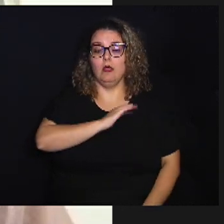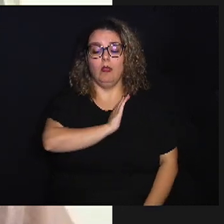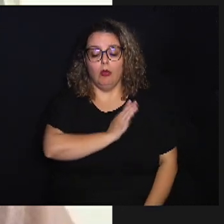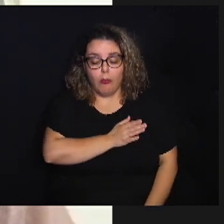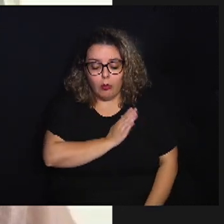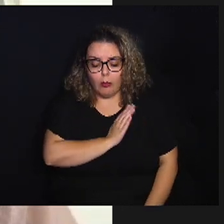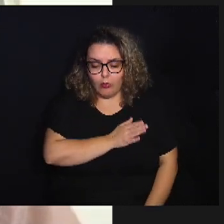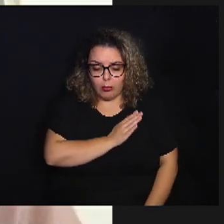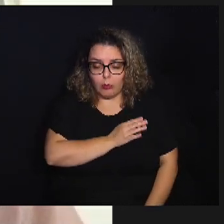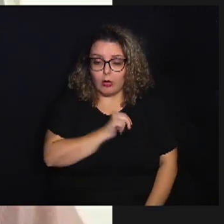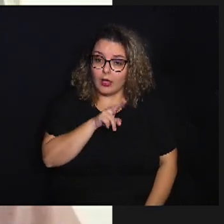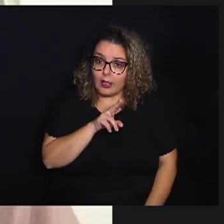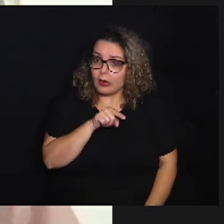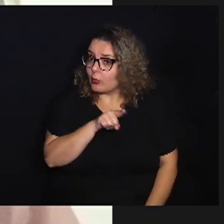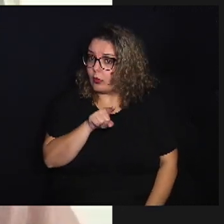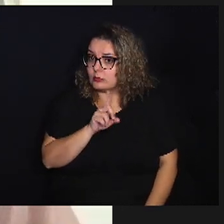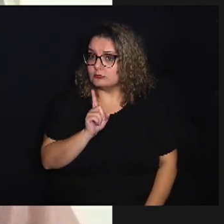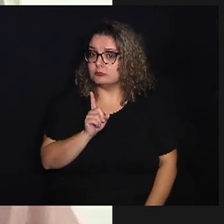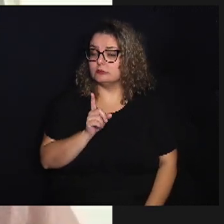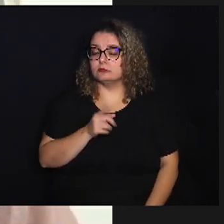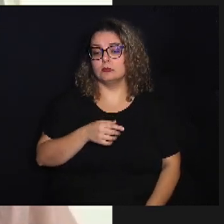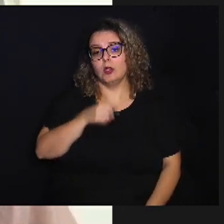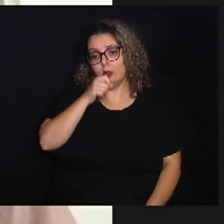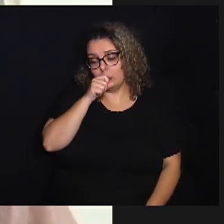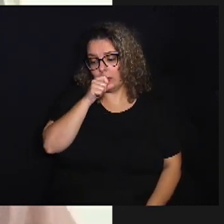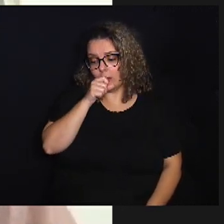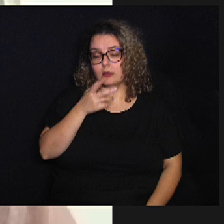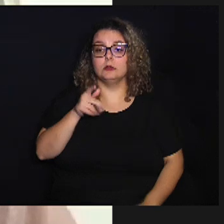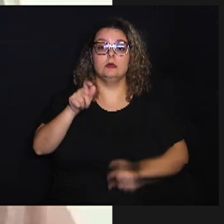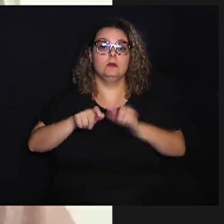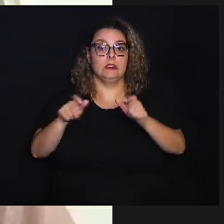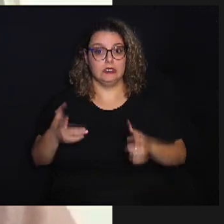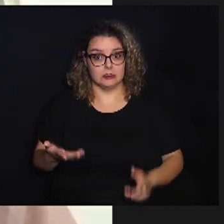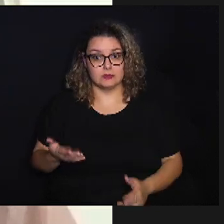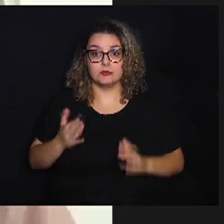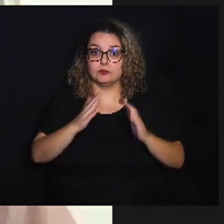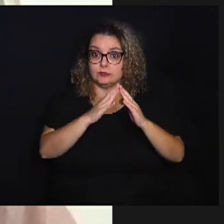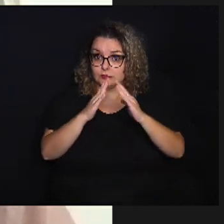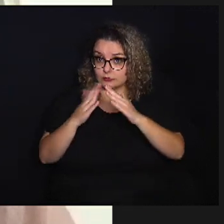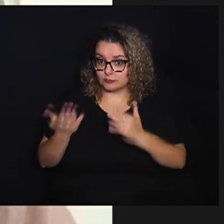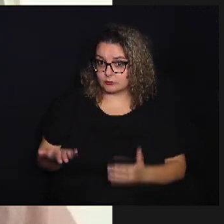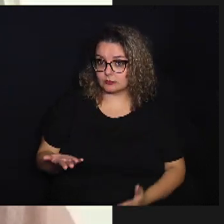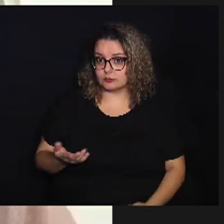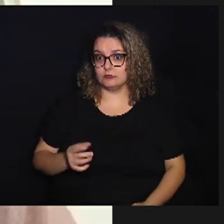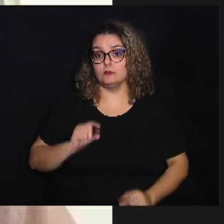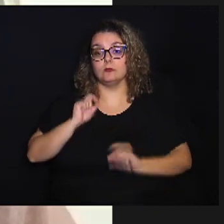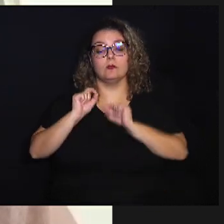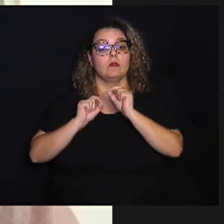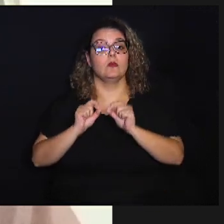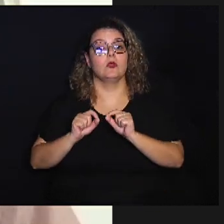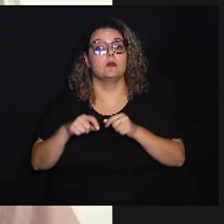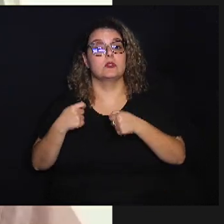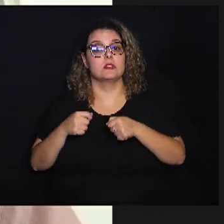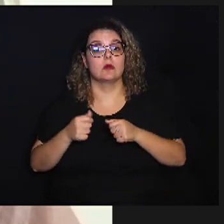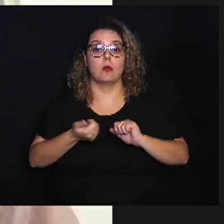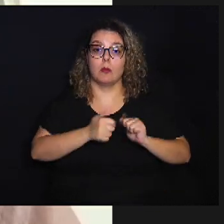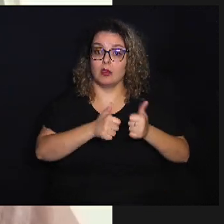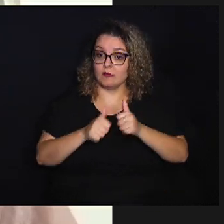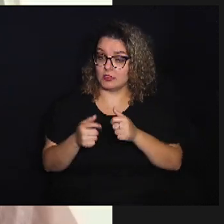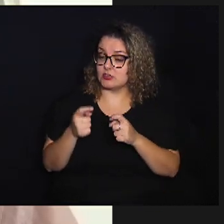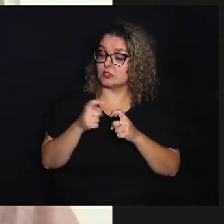não de origem cardíaca. Então, para as pessoas em casa, sim, o correto é fazer uma avaliação,